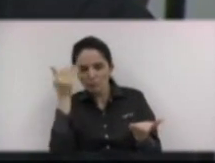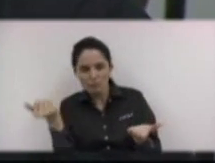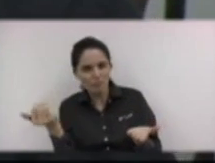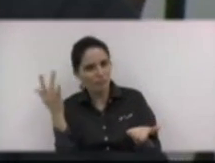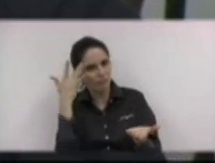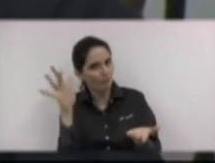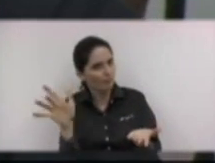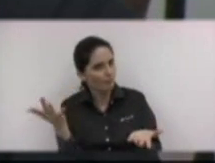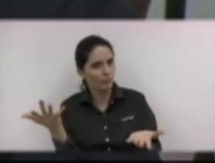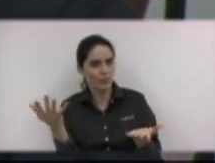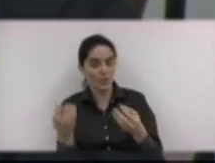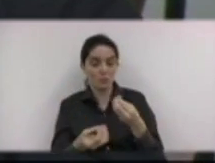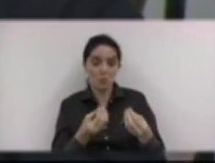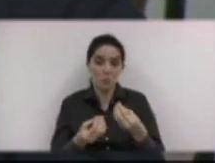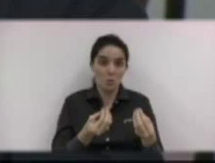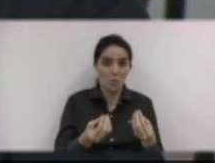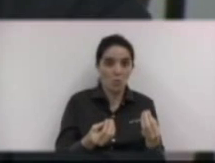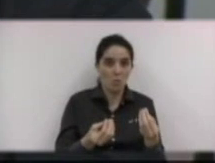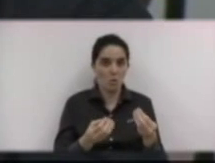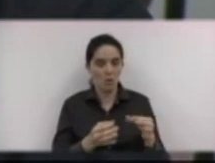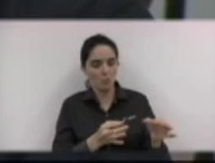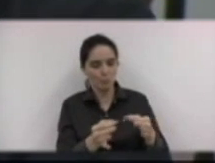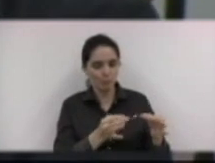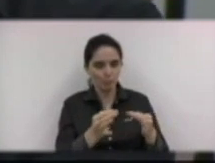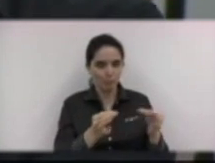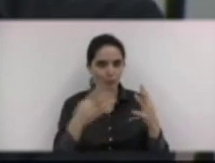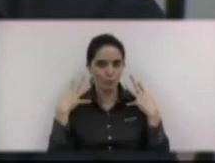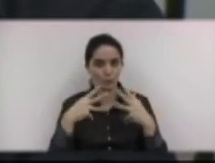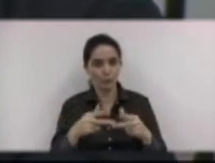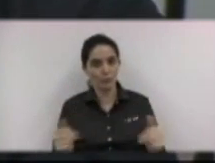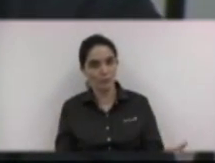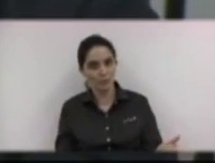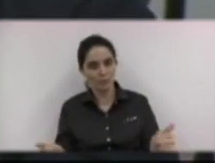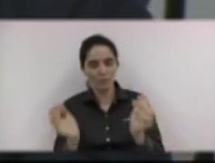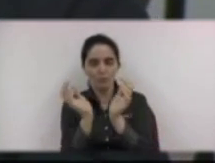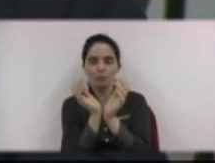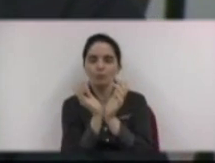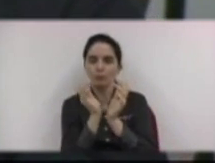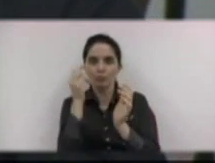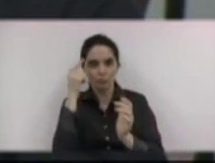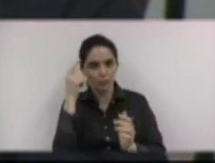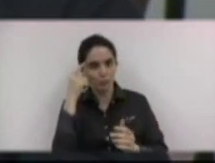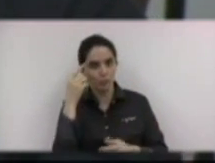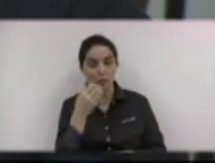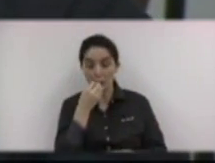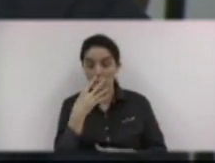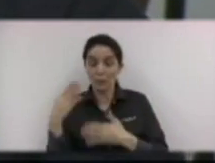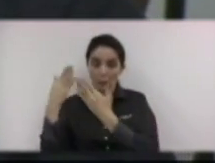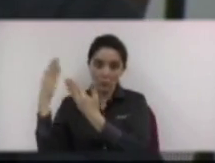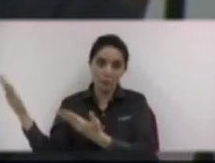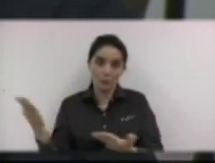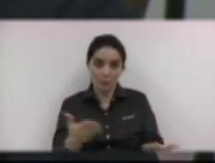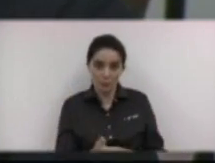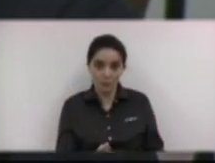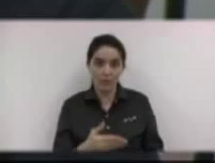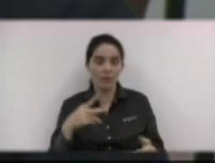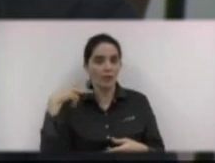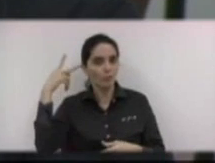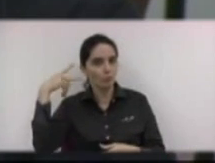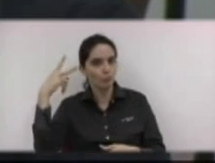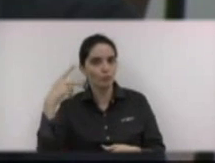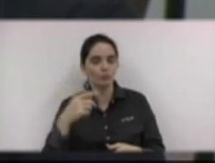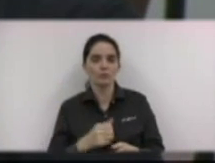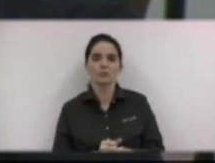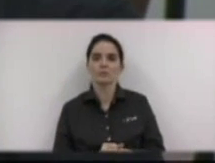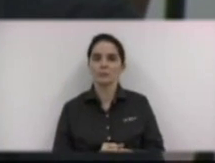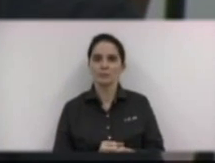animais, como que é o procedimento. A comissão julgou por bem fazer esse convite. Vamos pela Comissão de Educação e